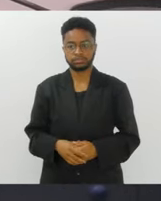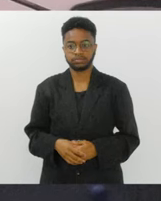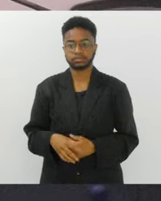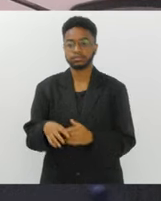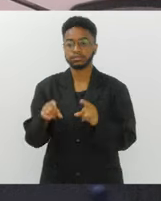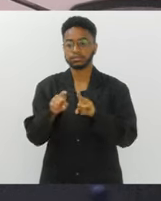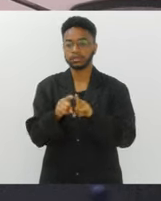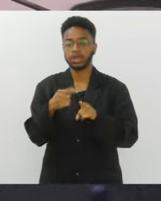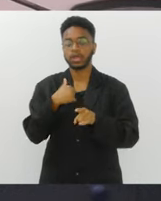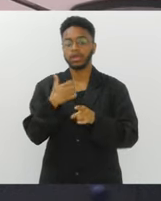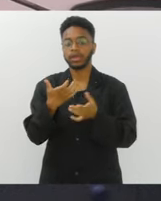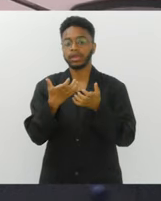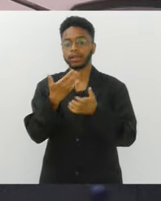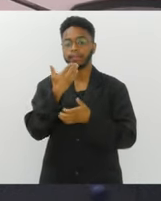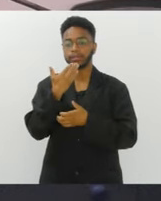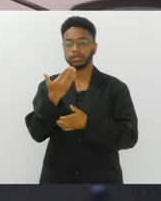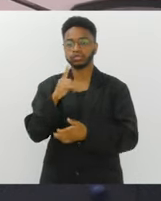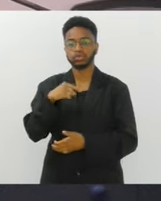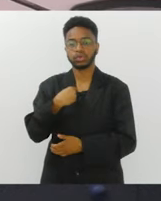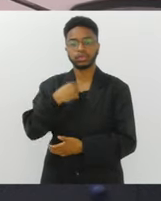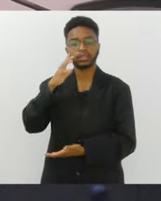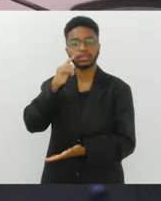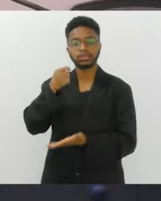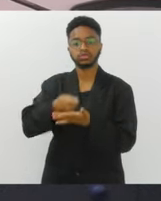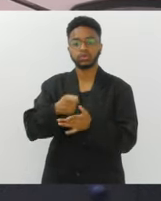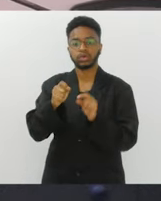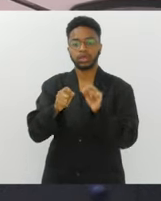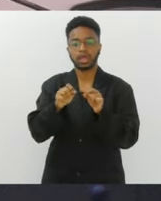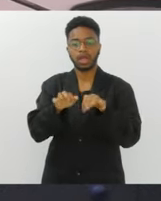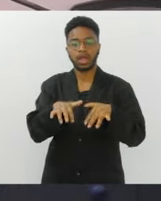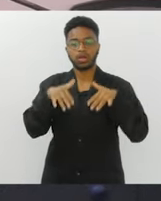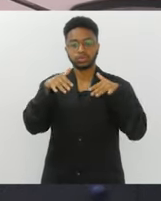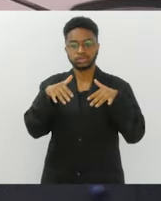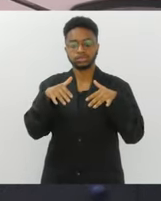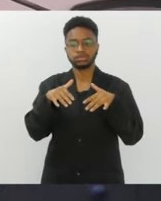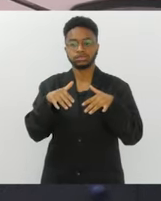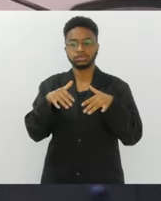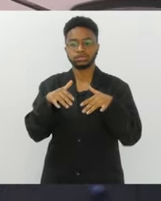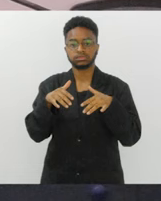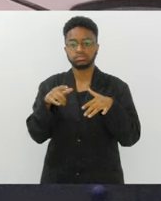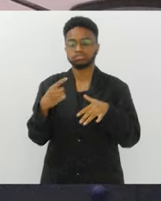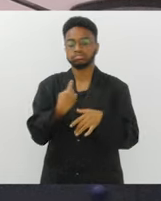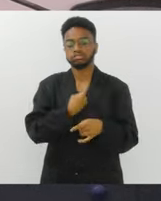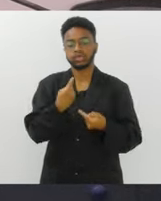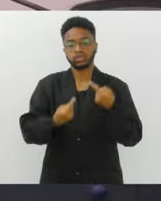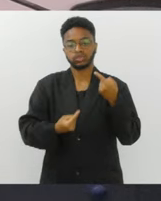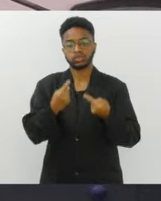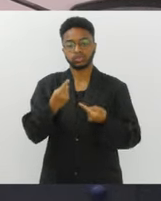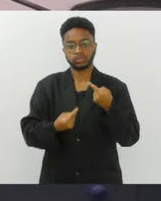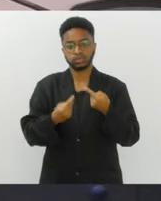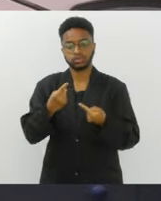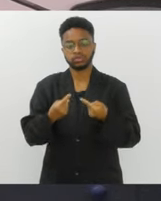queria pedir que deliberasse aqui uma audiência pública para a gente discutir